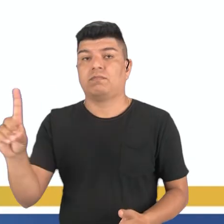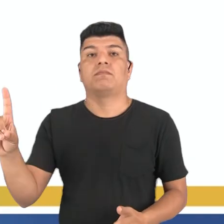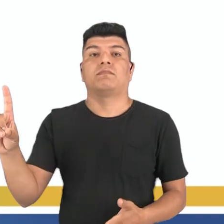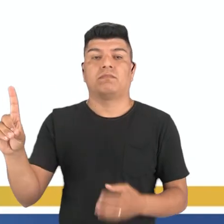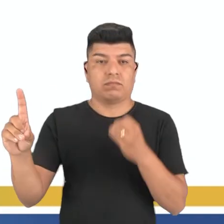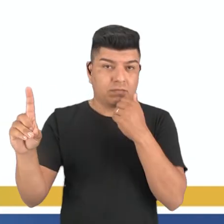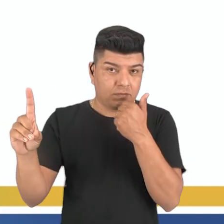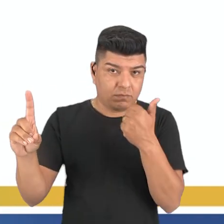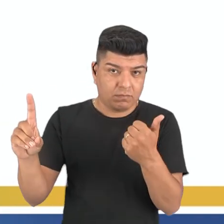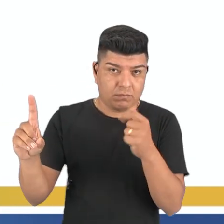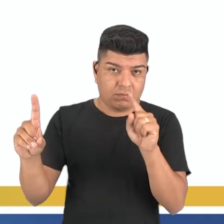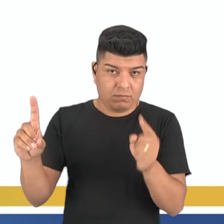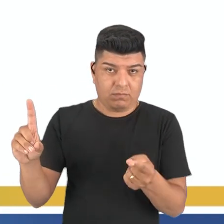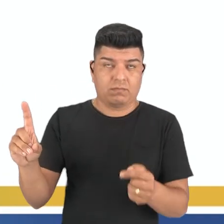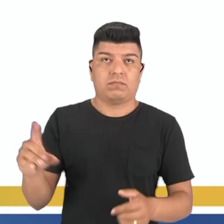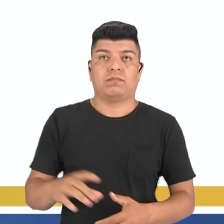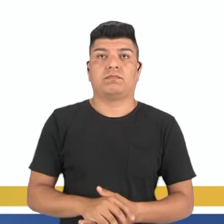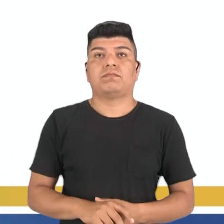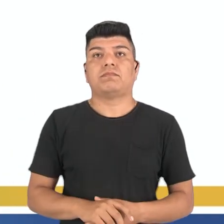direita, beleza?